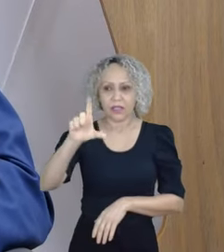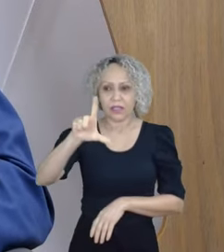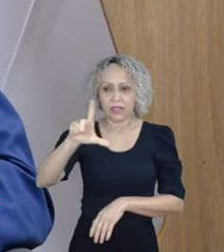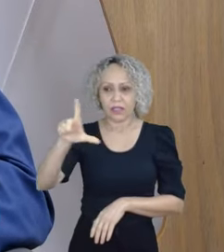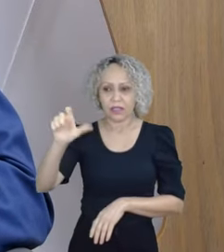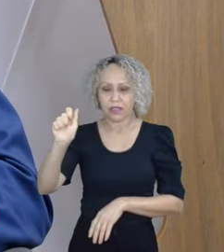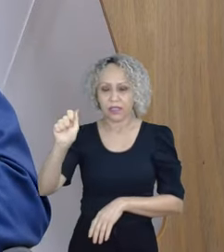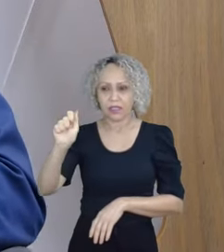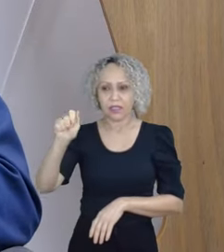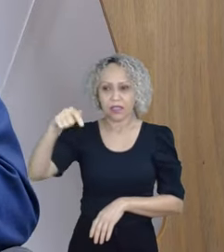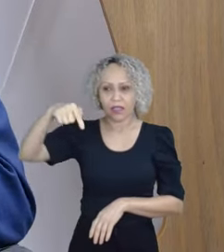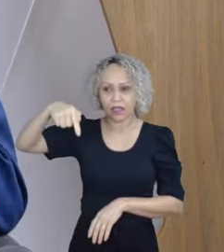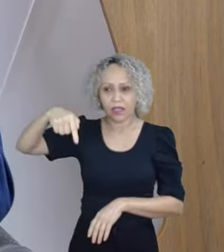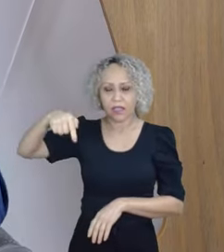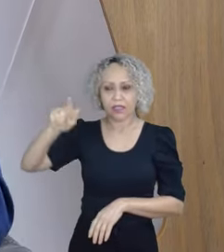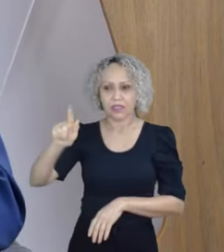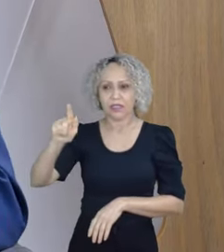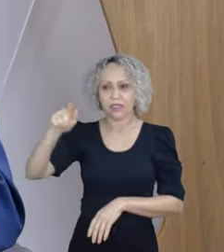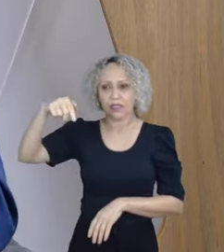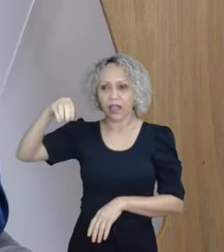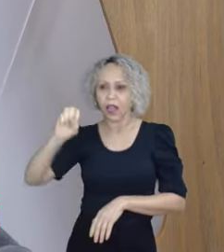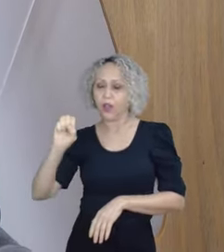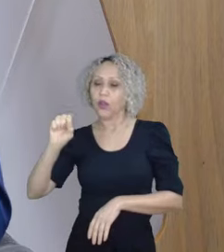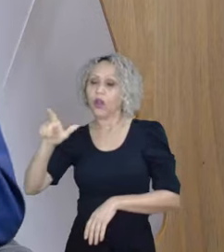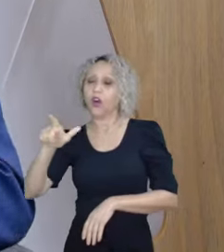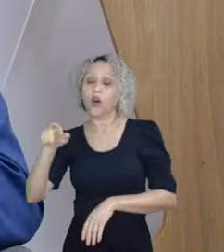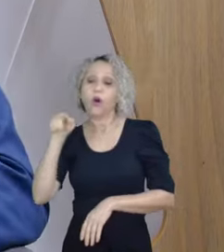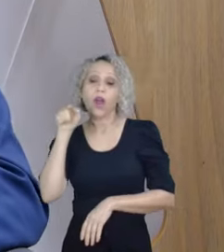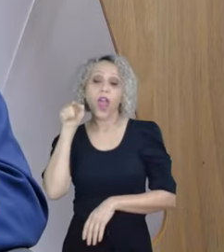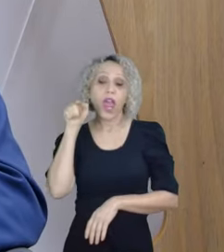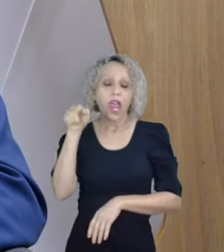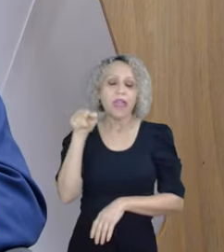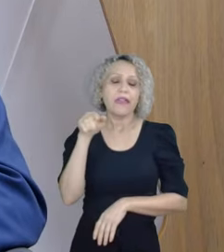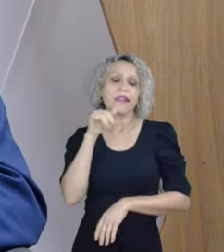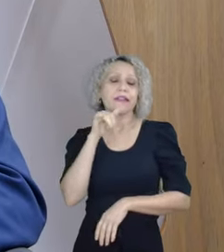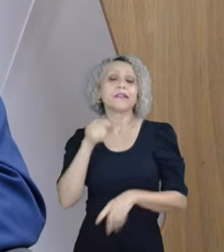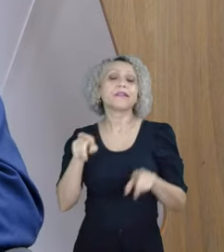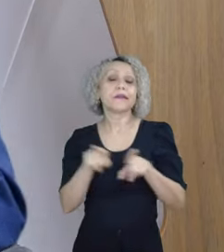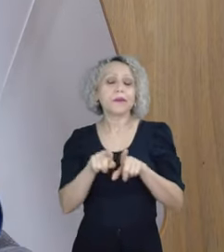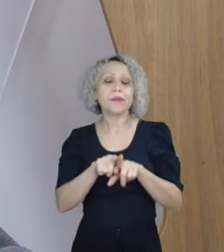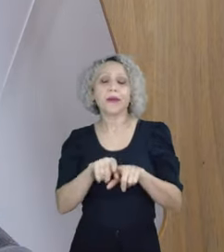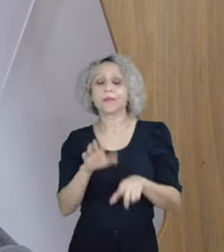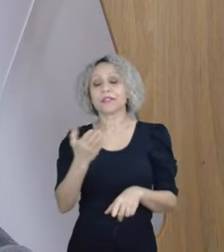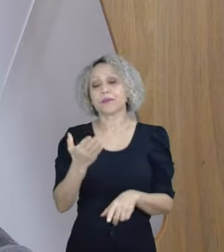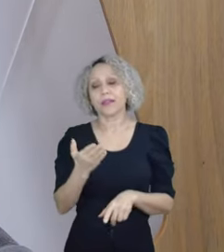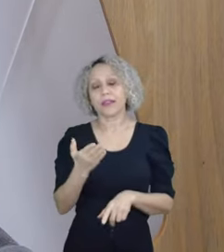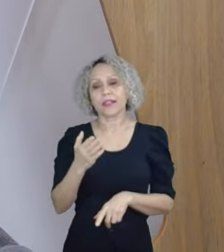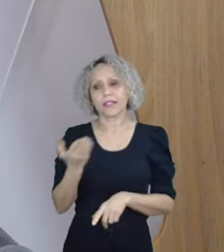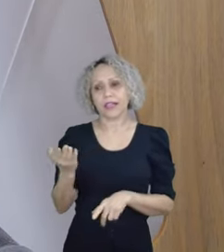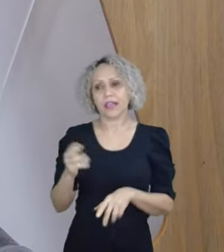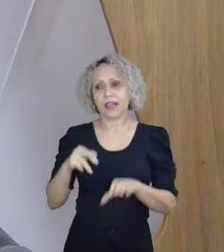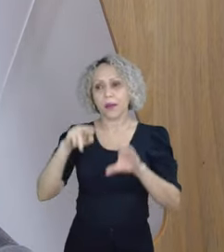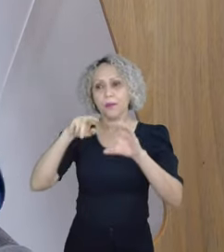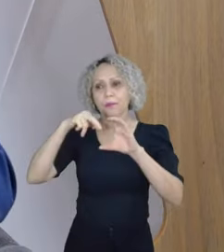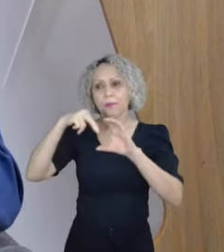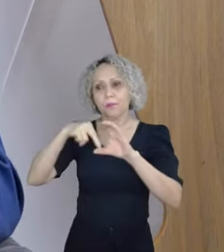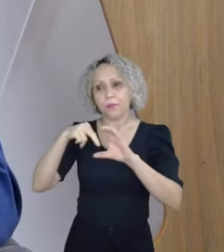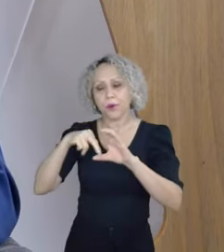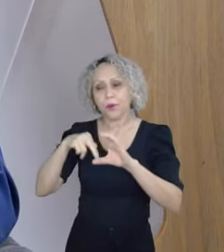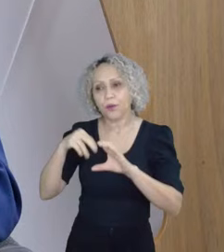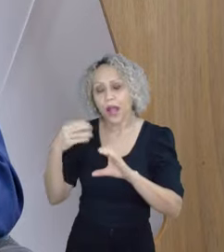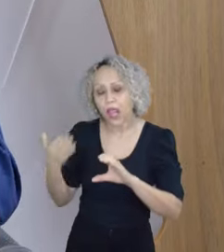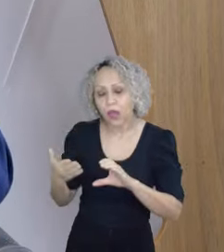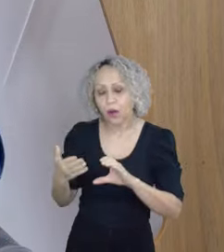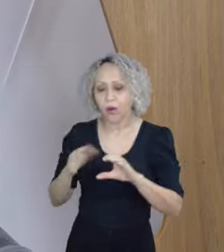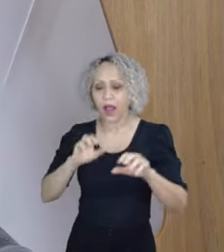Deltan Dallagnol, ele foi absolvido por 6-0. Foi pior do que essa situação do Moro. Mas, é claro, cabe recurso, como